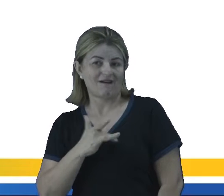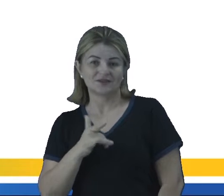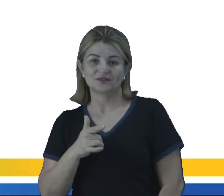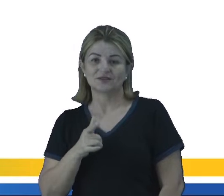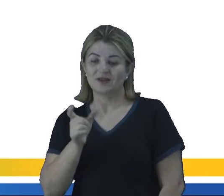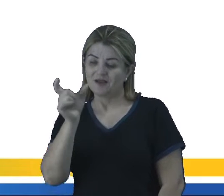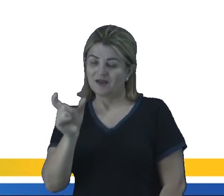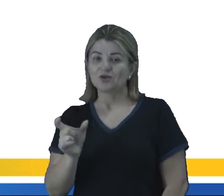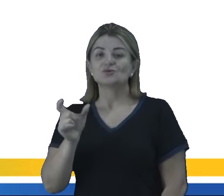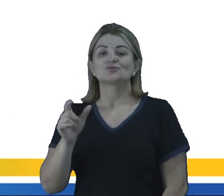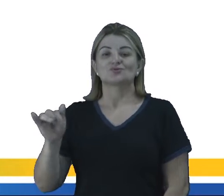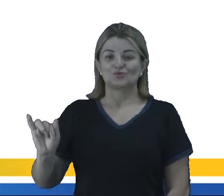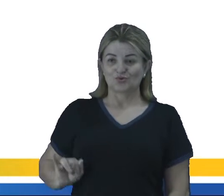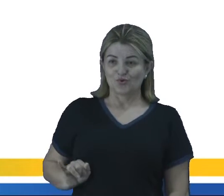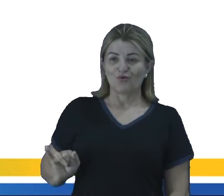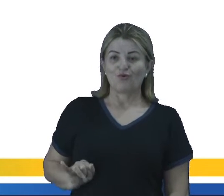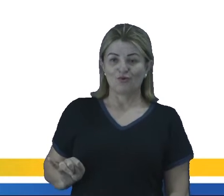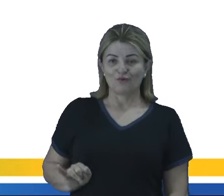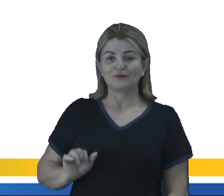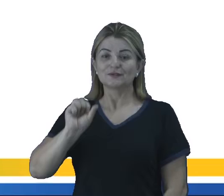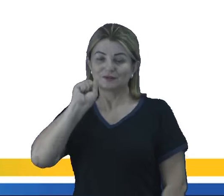Professora, pode mudar um pouquinho a estrutura?